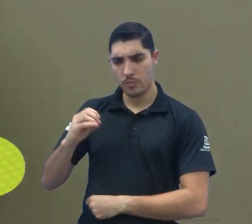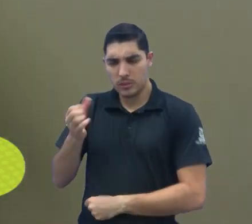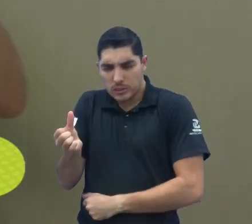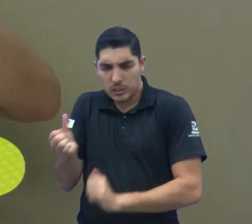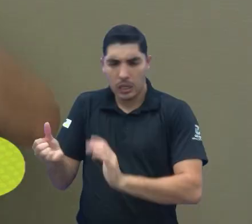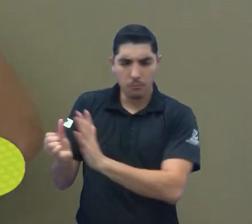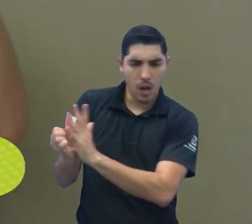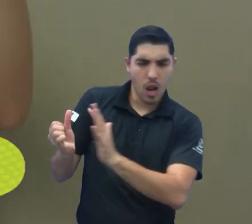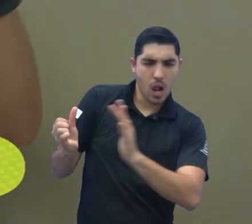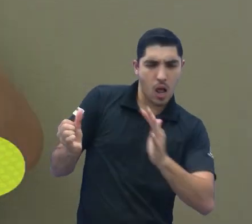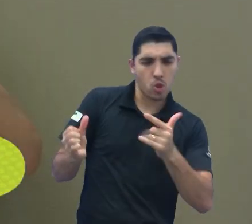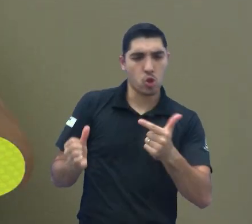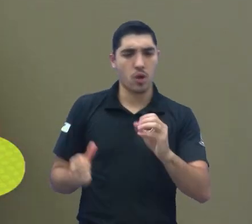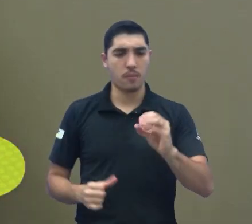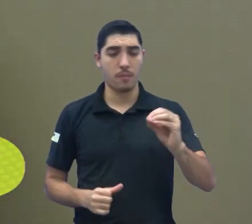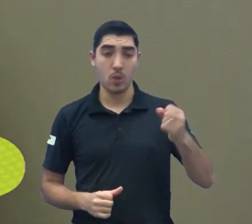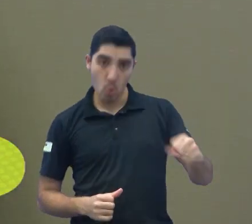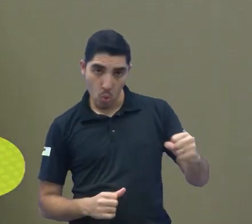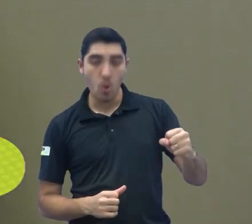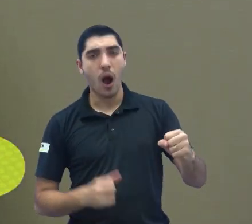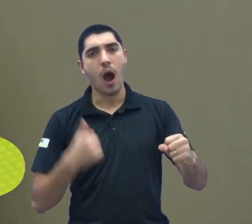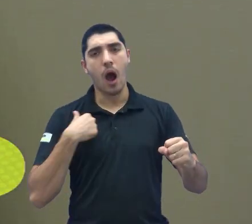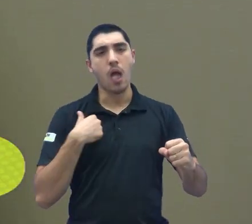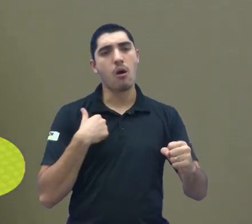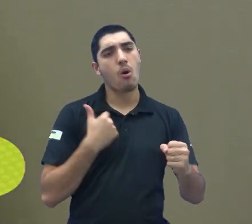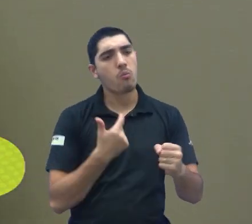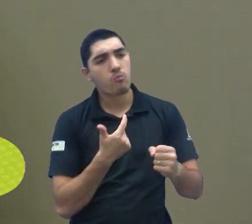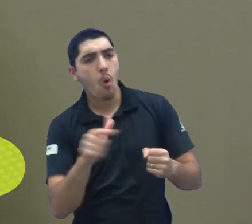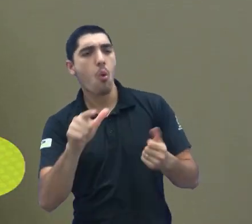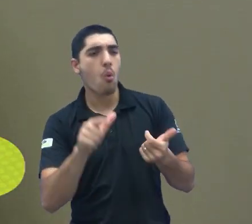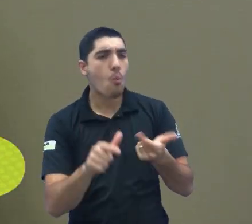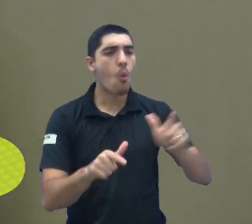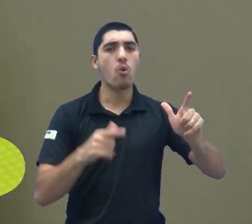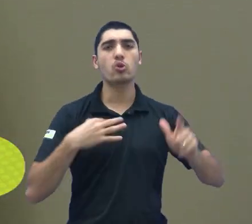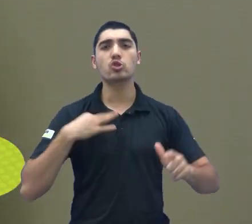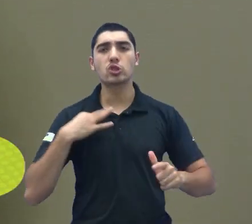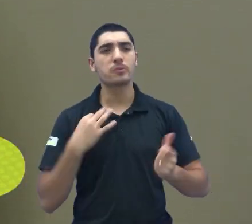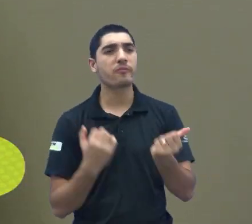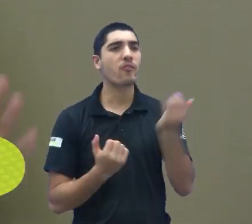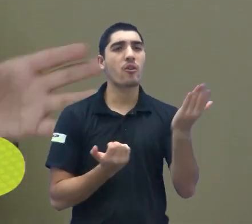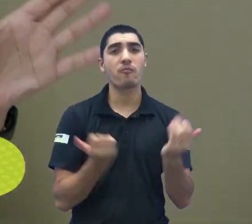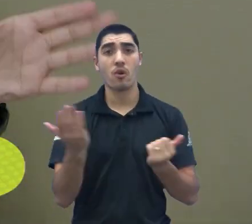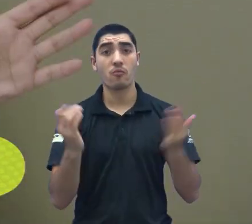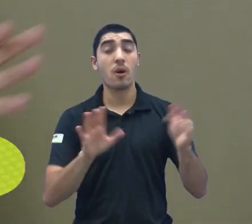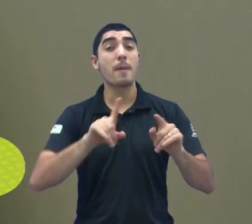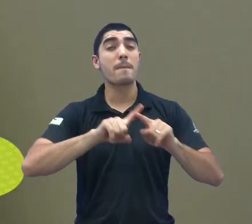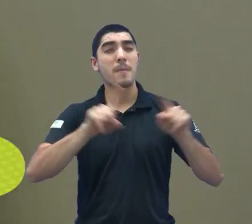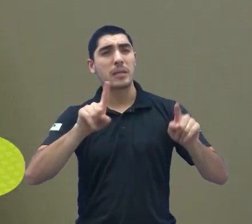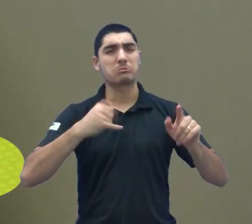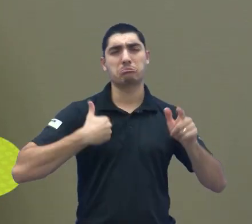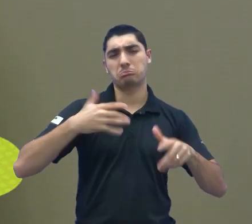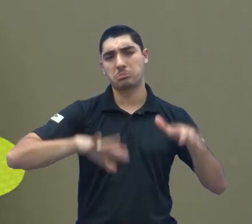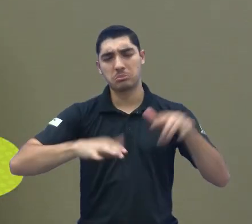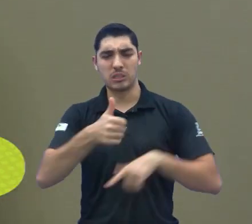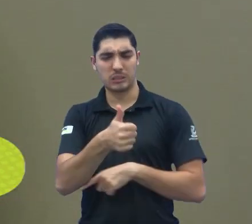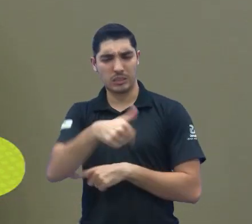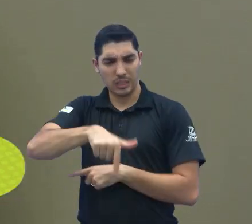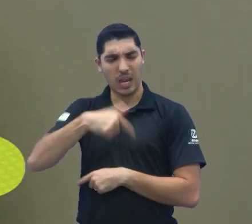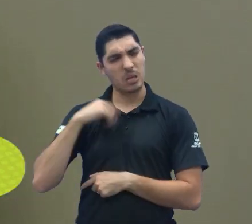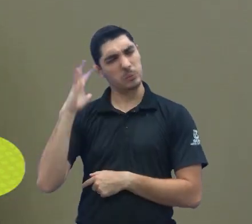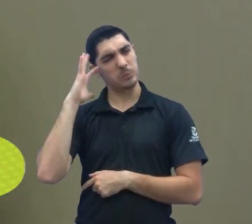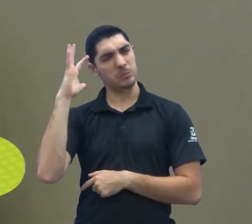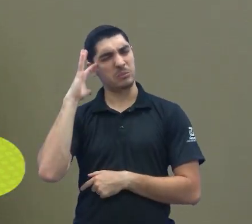Depois comecei novos voos, fui para as outras equipes, só que quando eu fiz os meus 17 anos, eu falei, não, eu quero ser